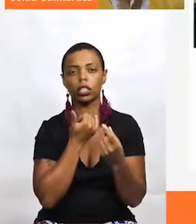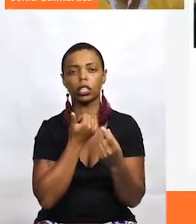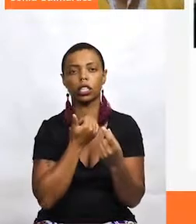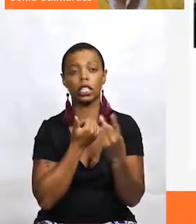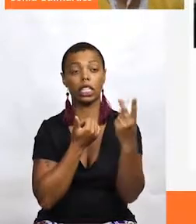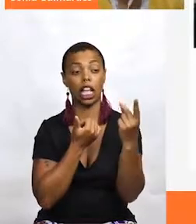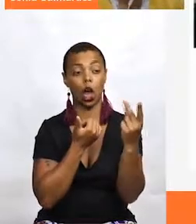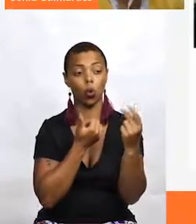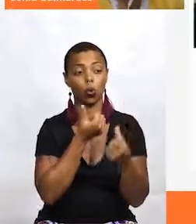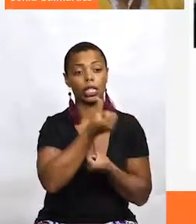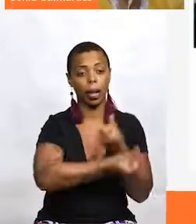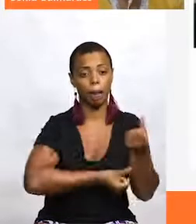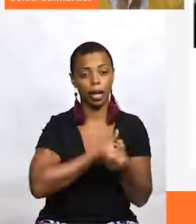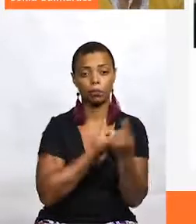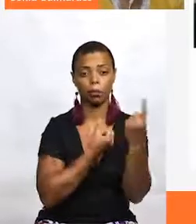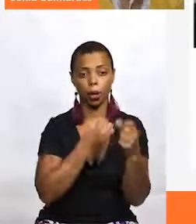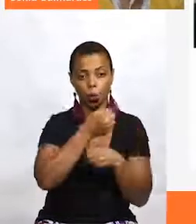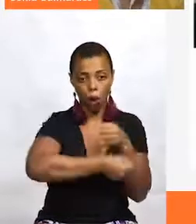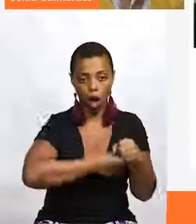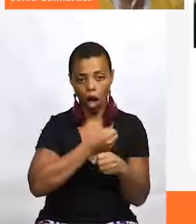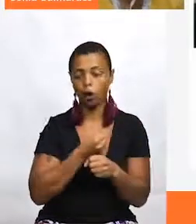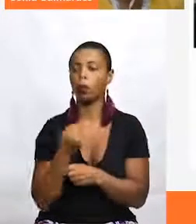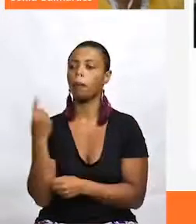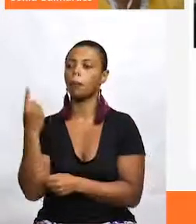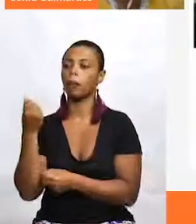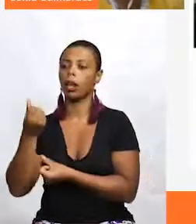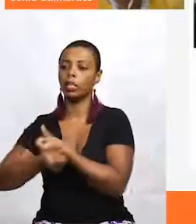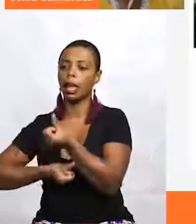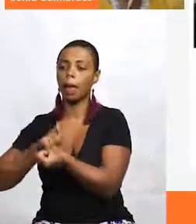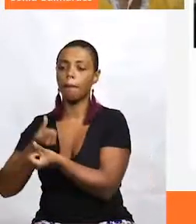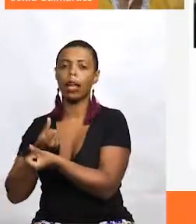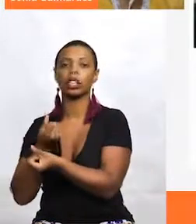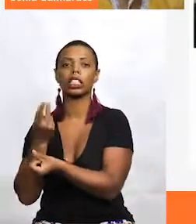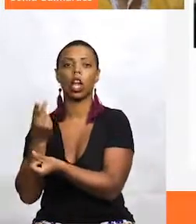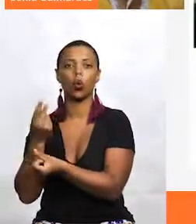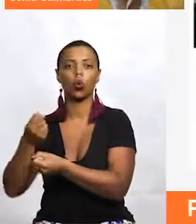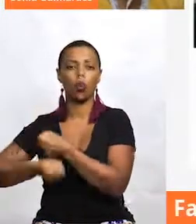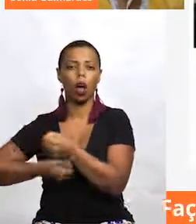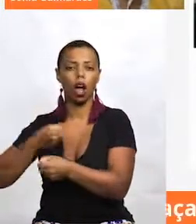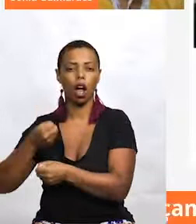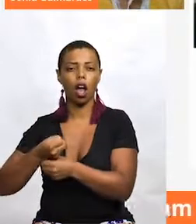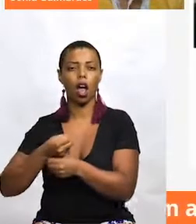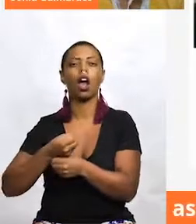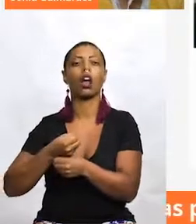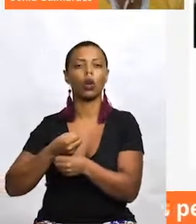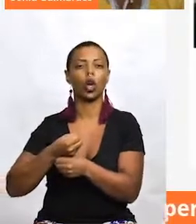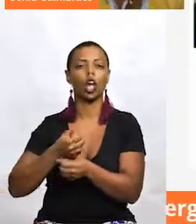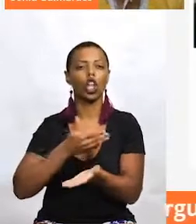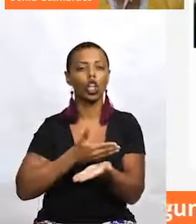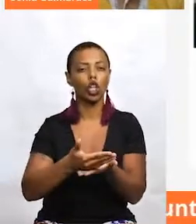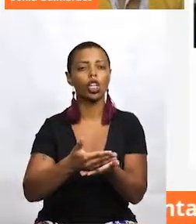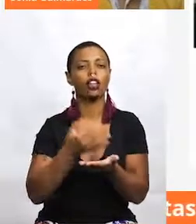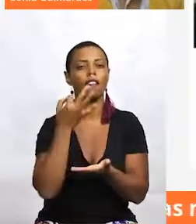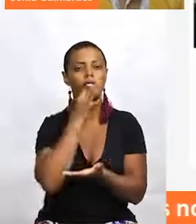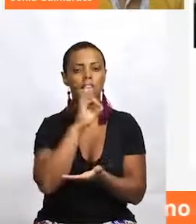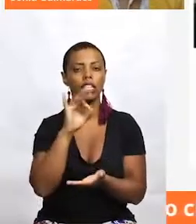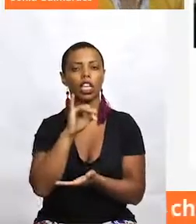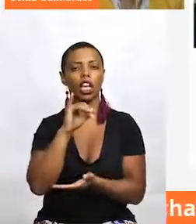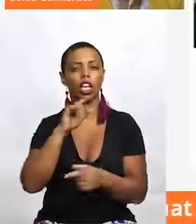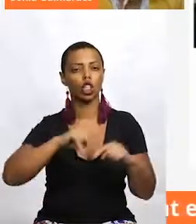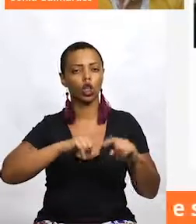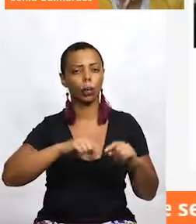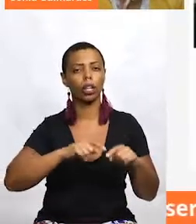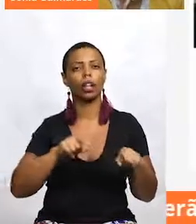primeiro ano e no primeiro semestre do segundo ano, dou aula de introdução à física experimental e dou aula de metrologia.